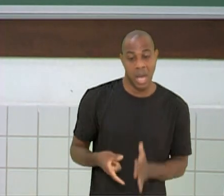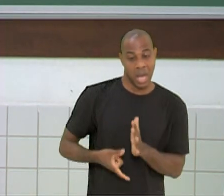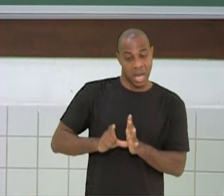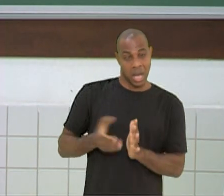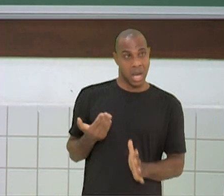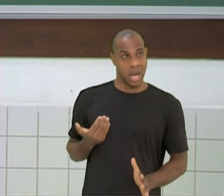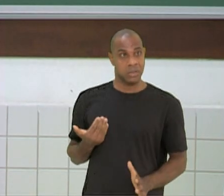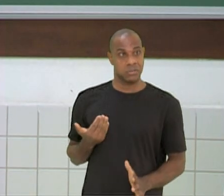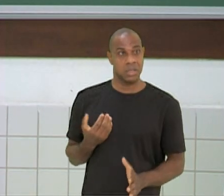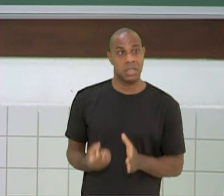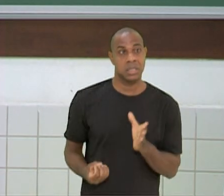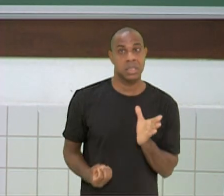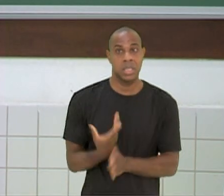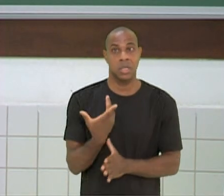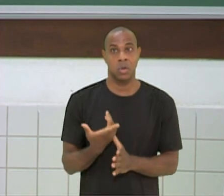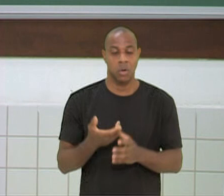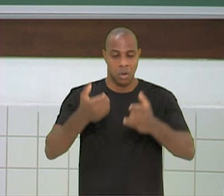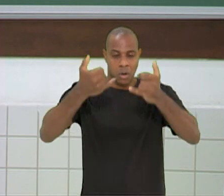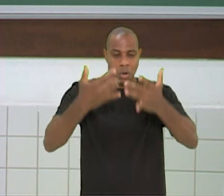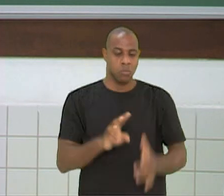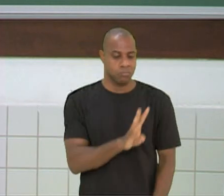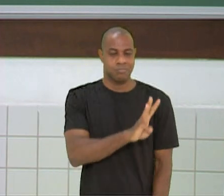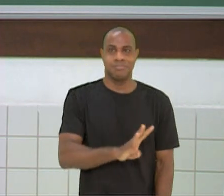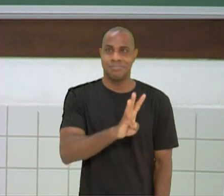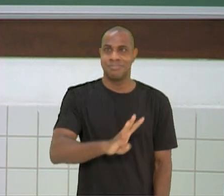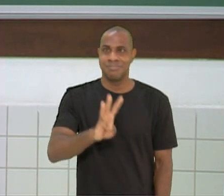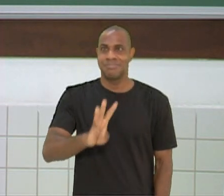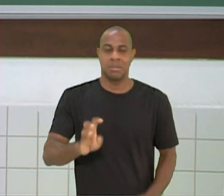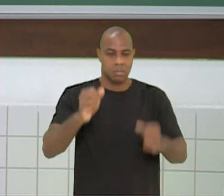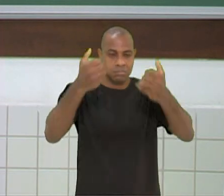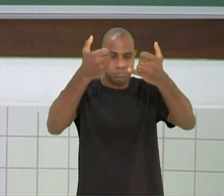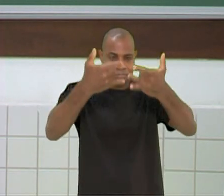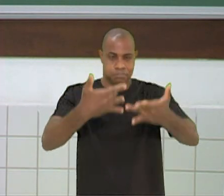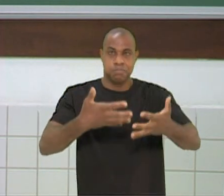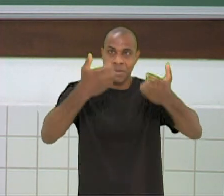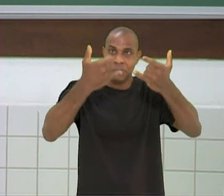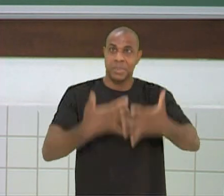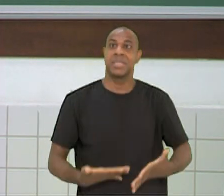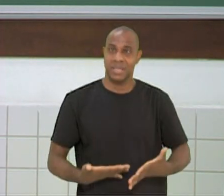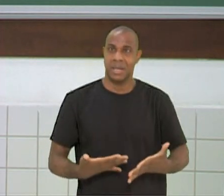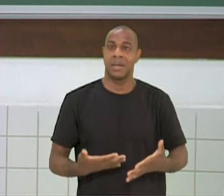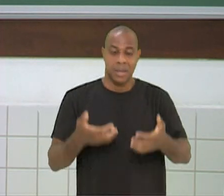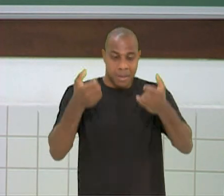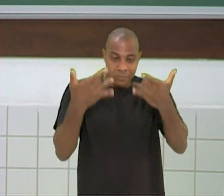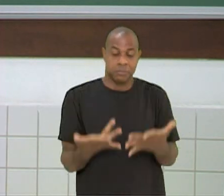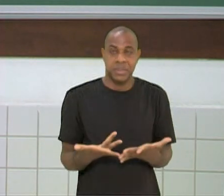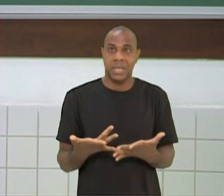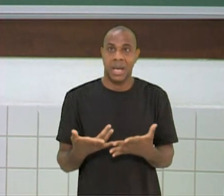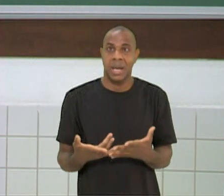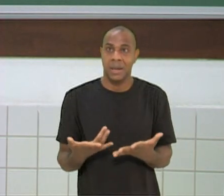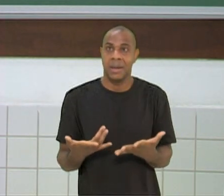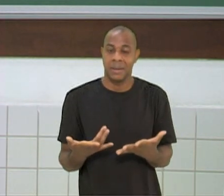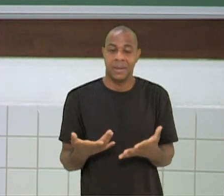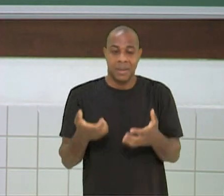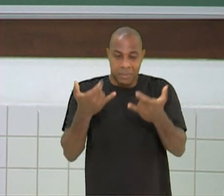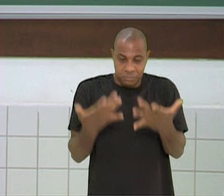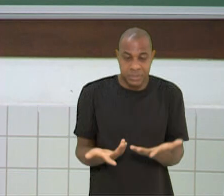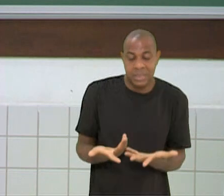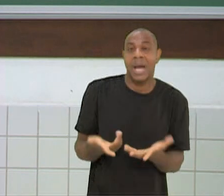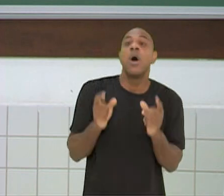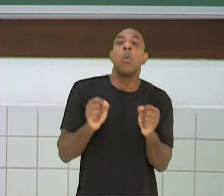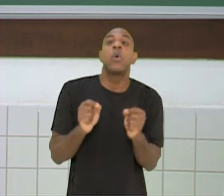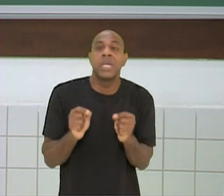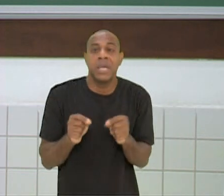ela criou um blog na internet para contar a rotina de meninas que estavam indo estudar numa realidade,